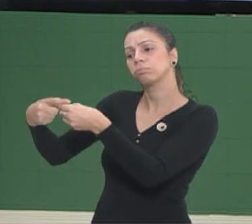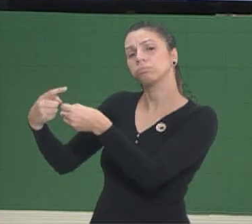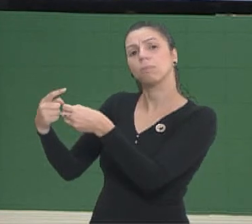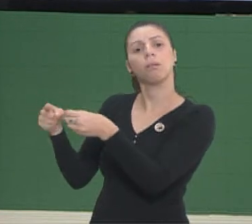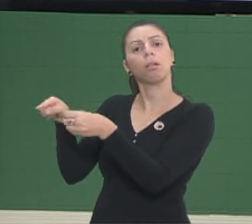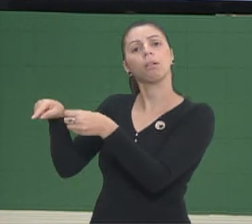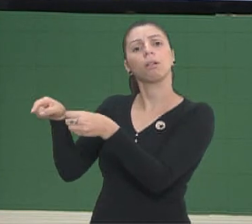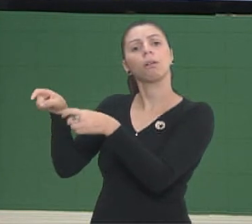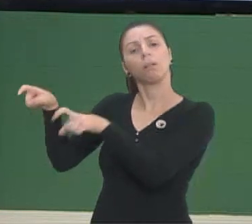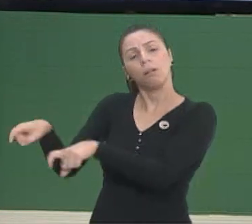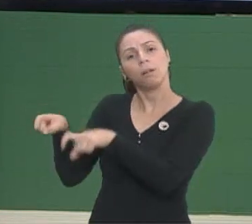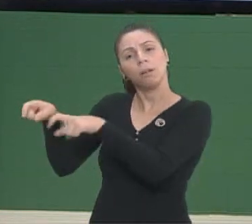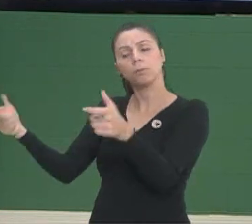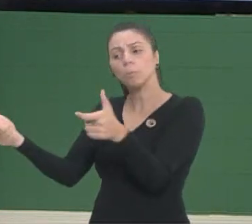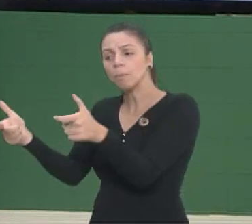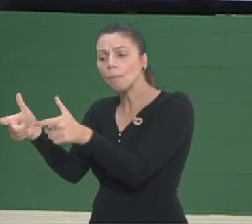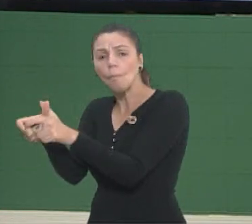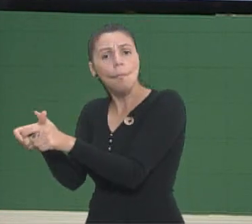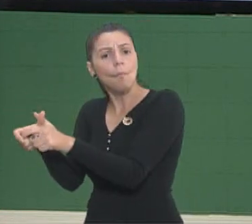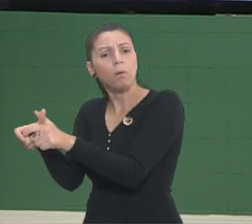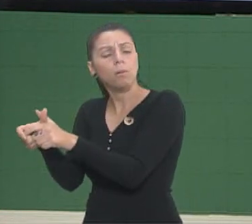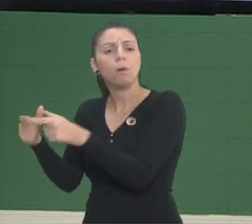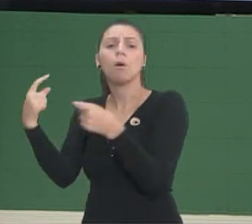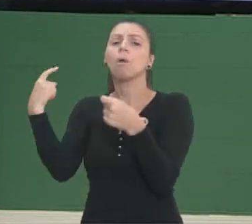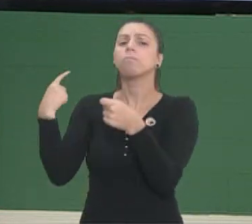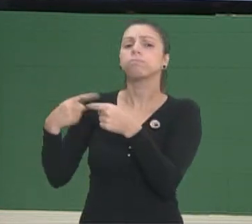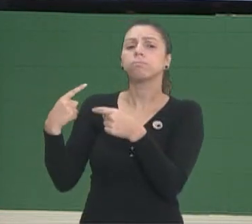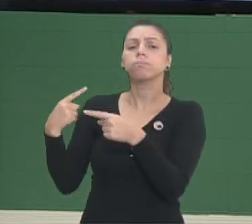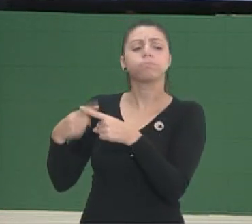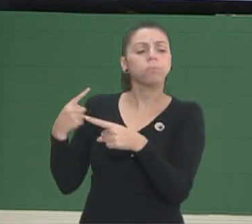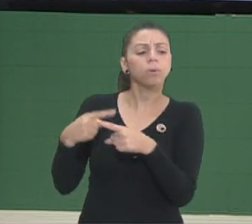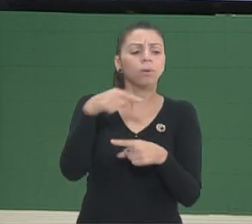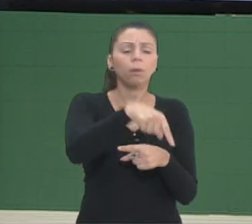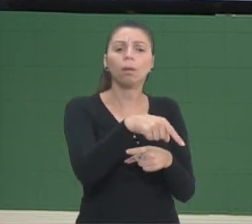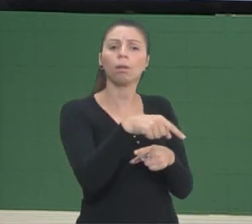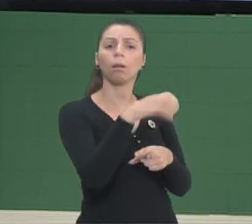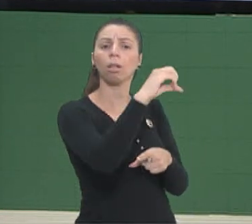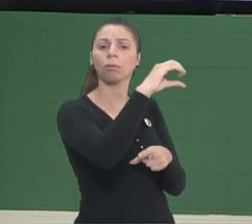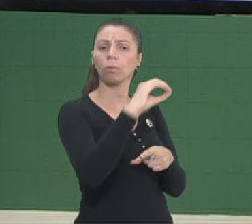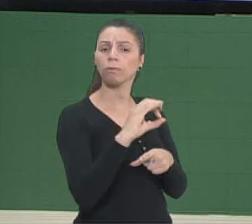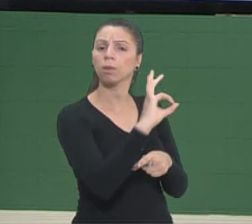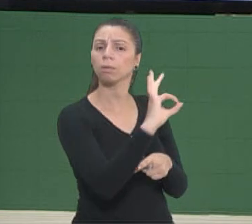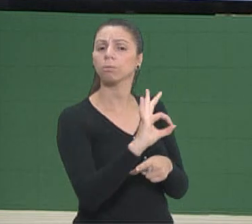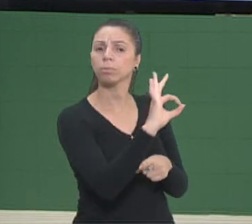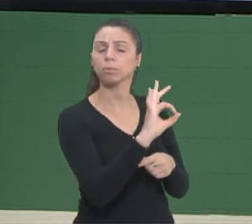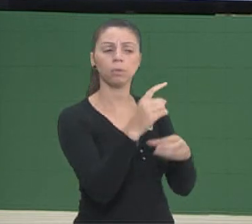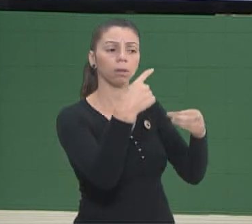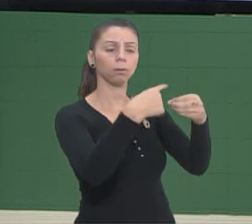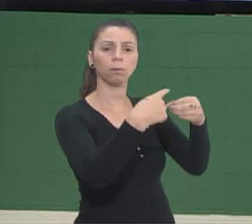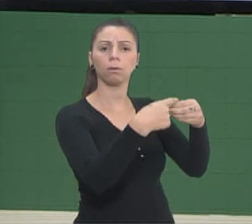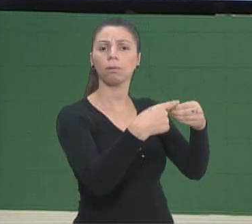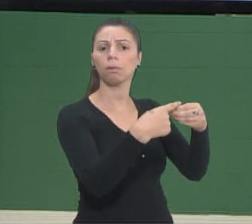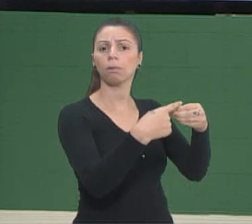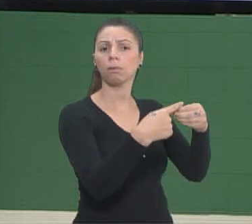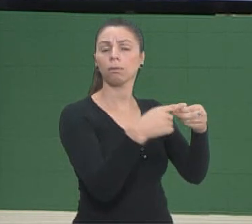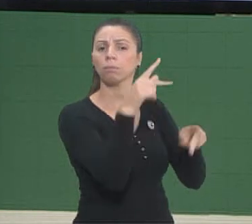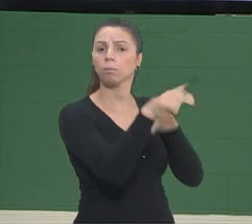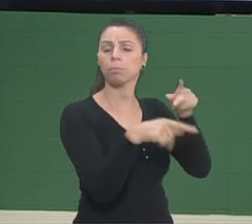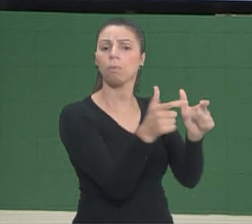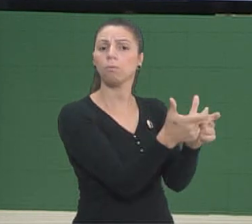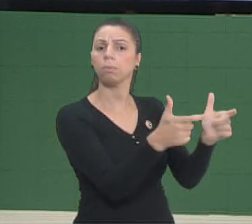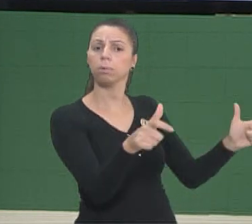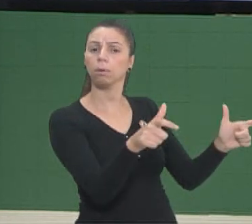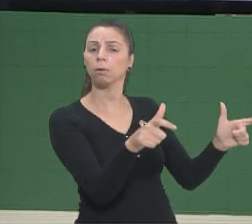90% no espaço urbano? Por que só 10% no espaço rural? Coloquei como exemplo uma parte